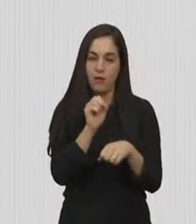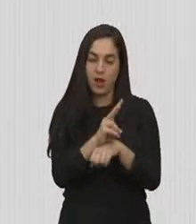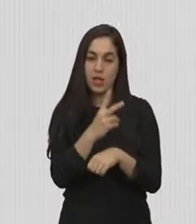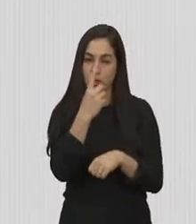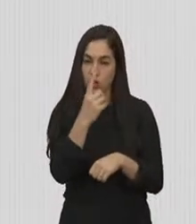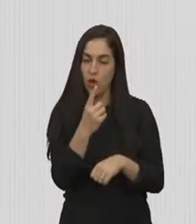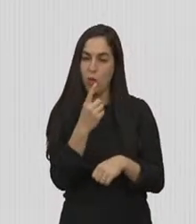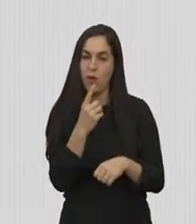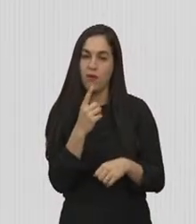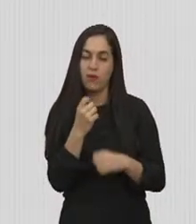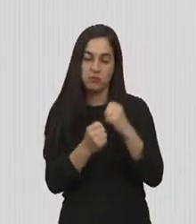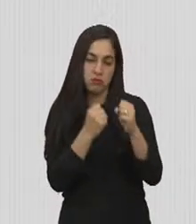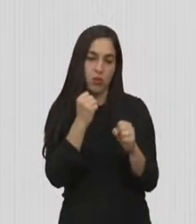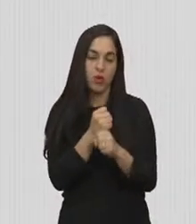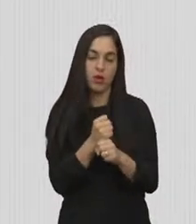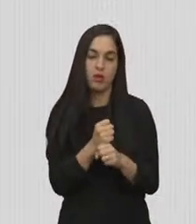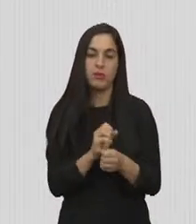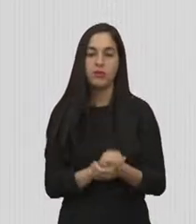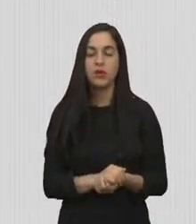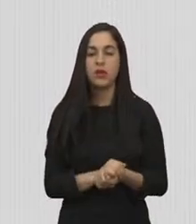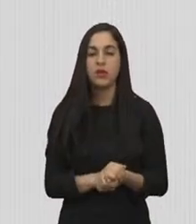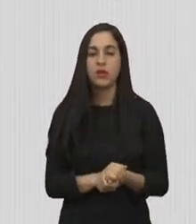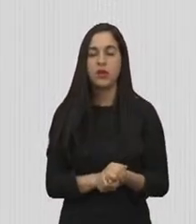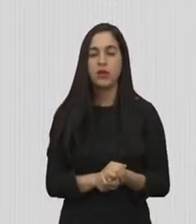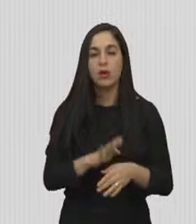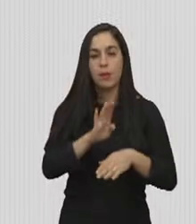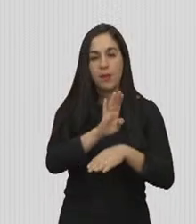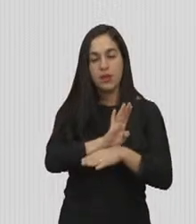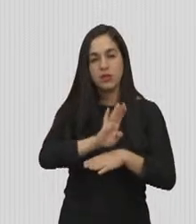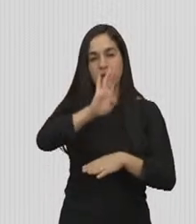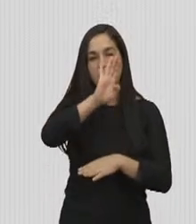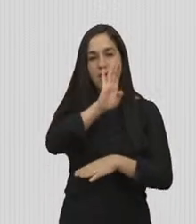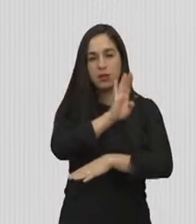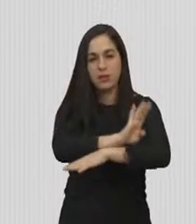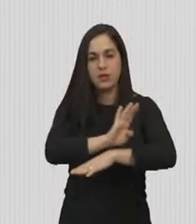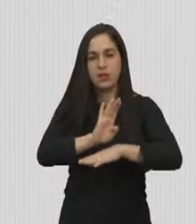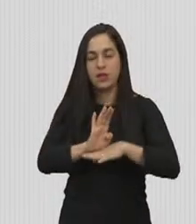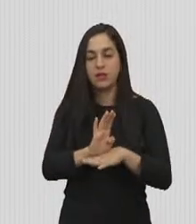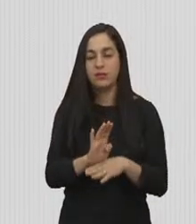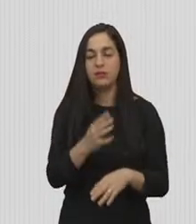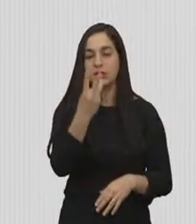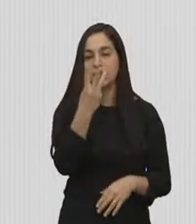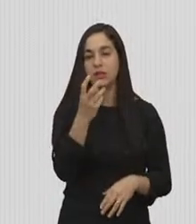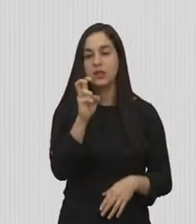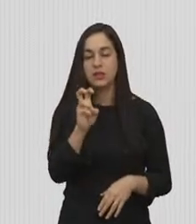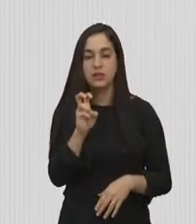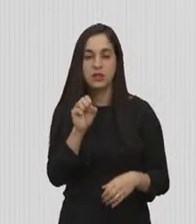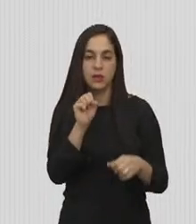e o bacharelado em arquitetura e urbanismo com 35 vagas